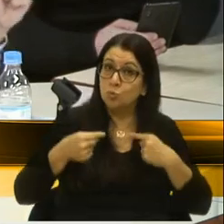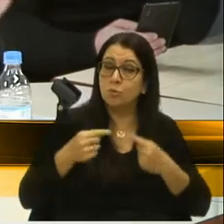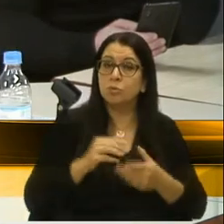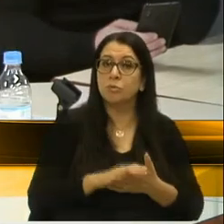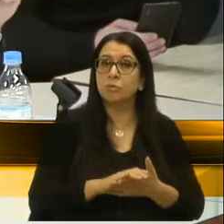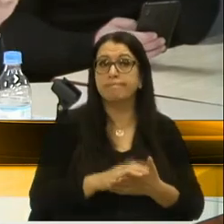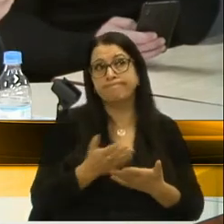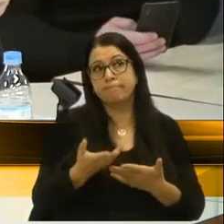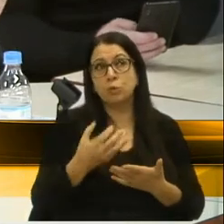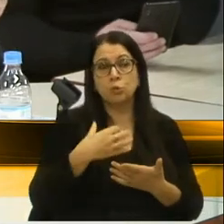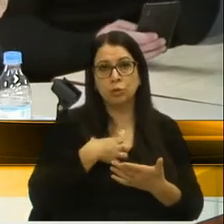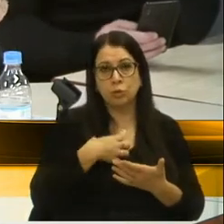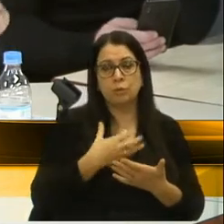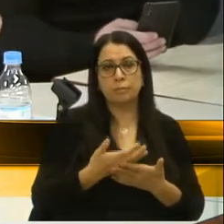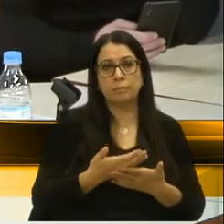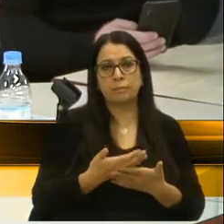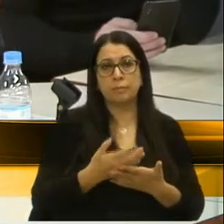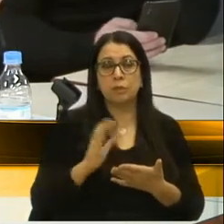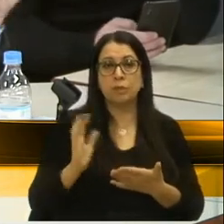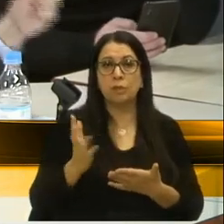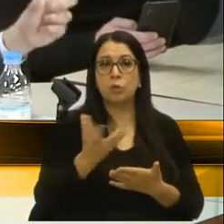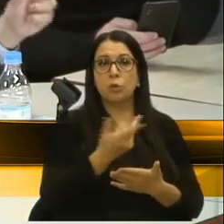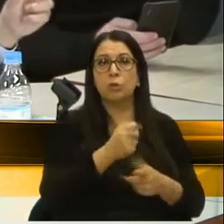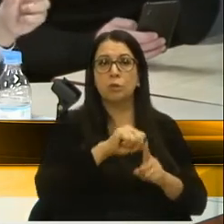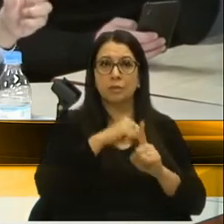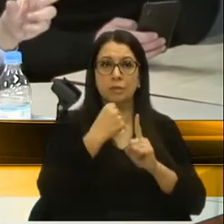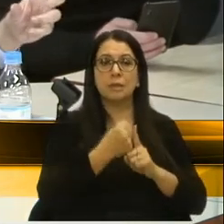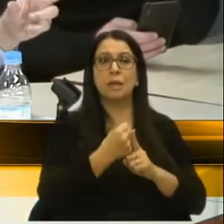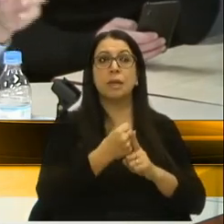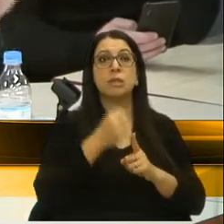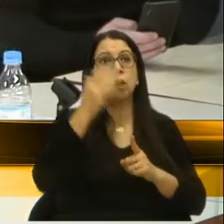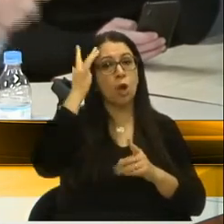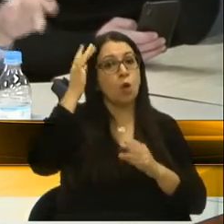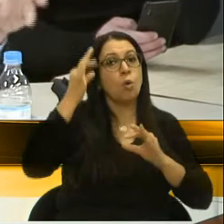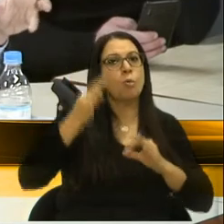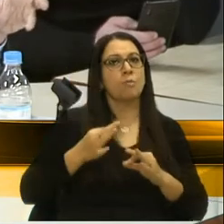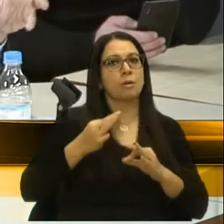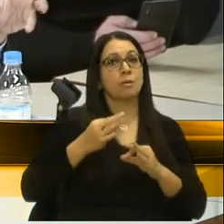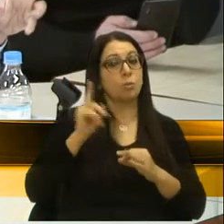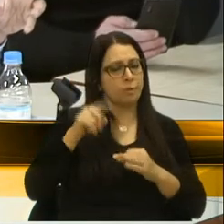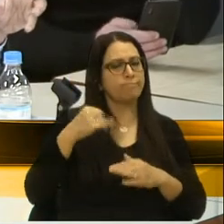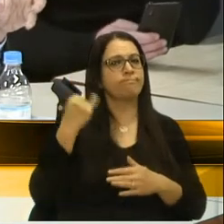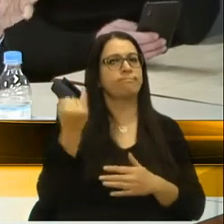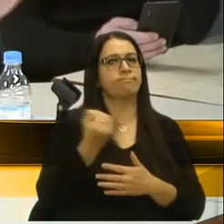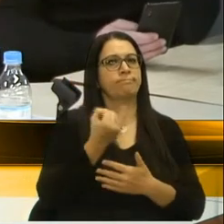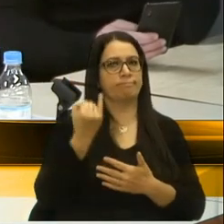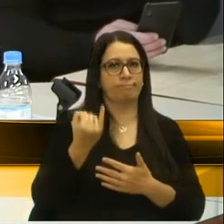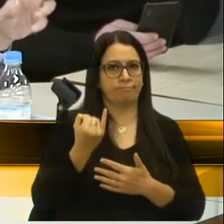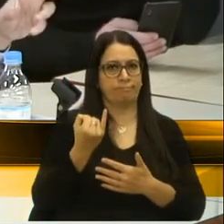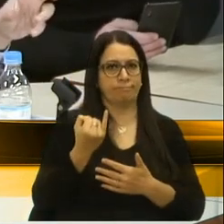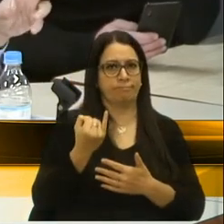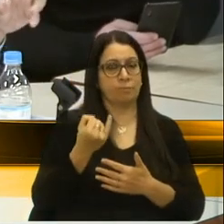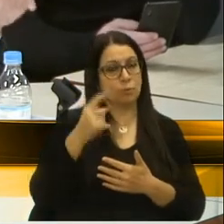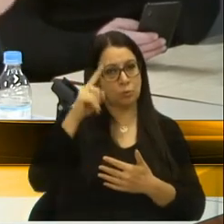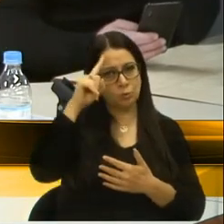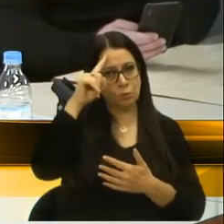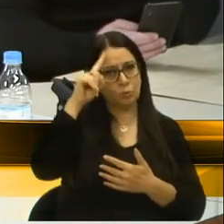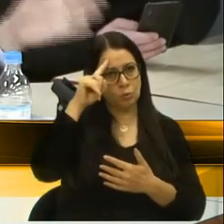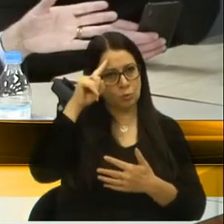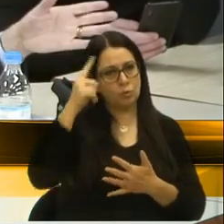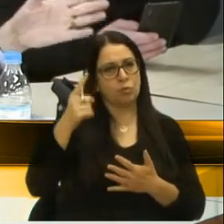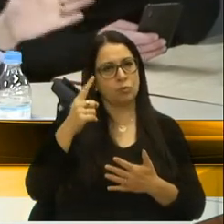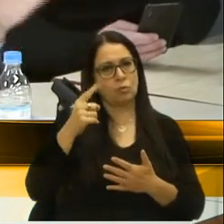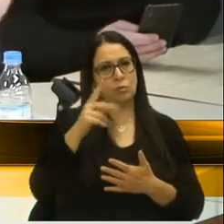de uma forma que toda a sociedade compreenda o quanto ele é importante a cada dia,